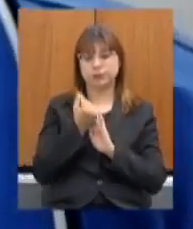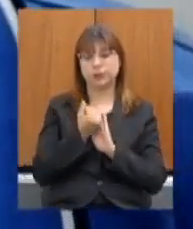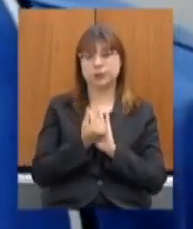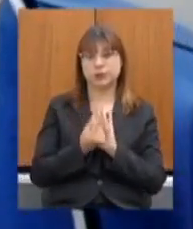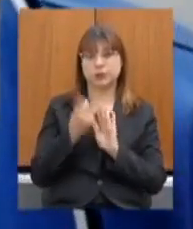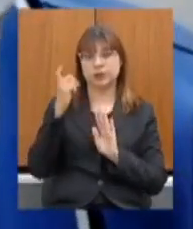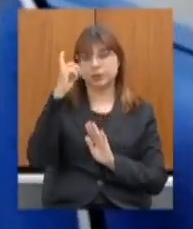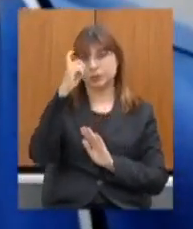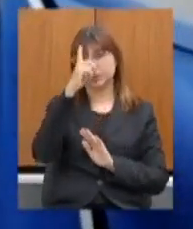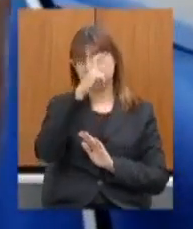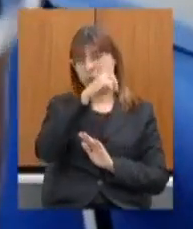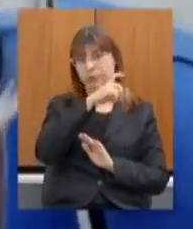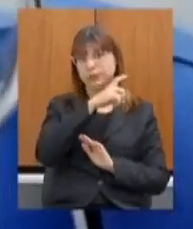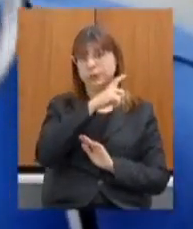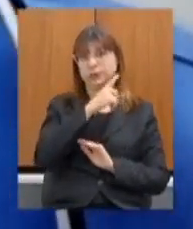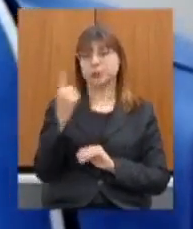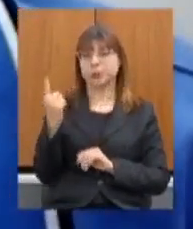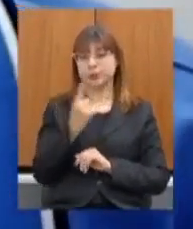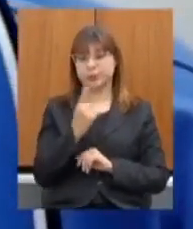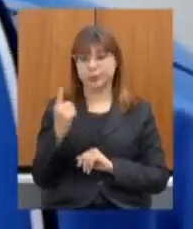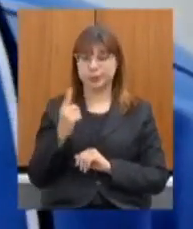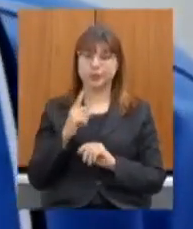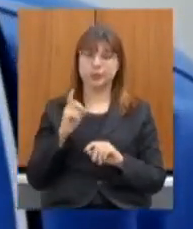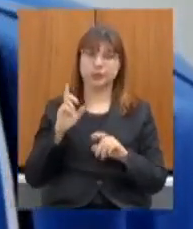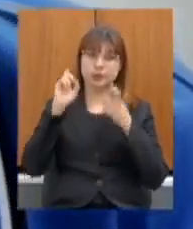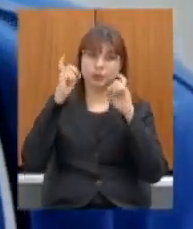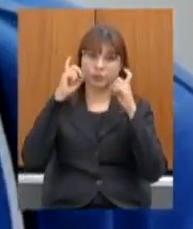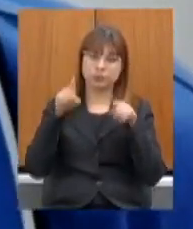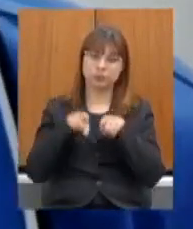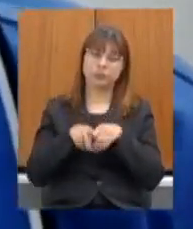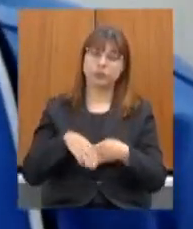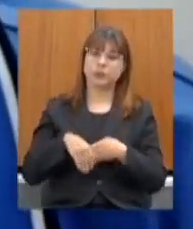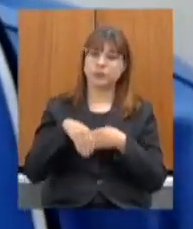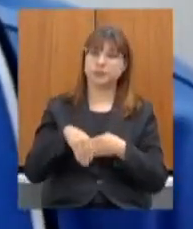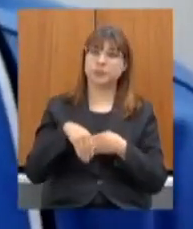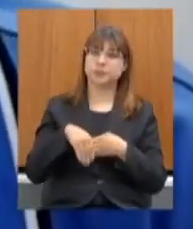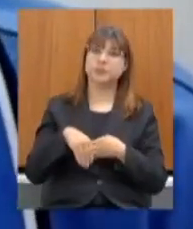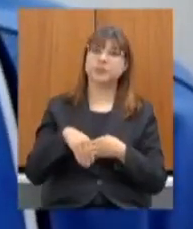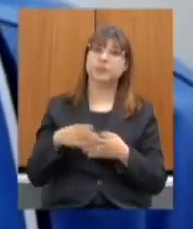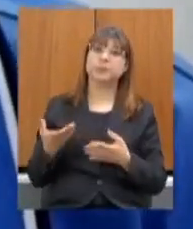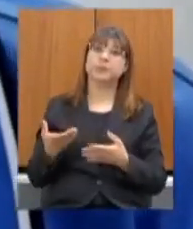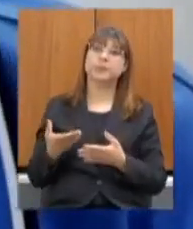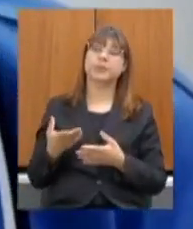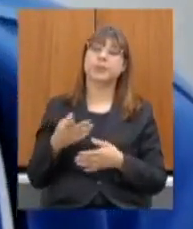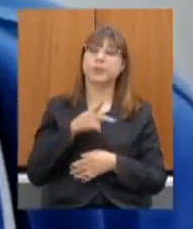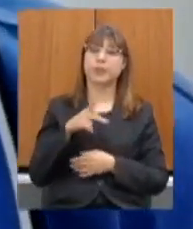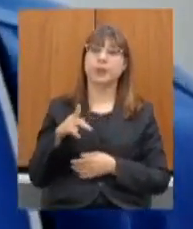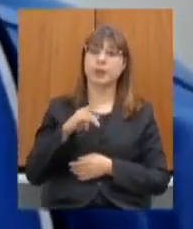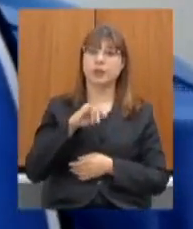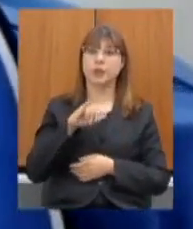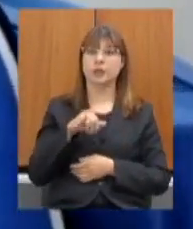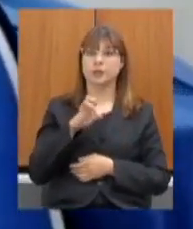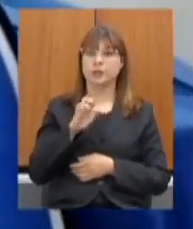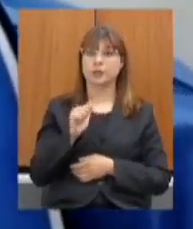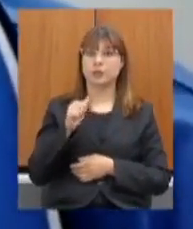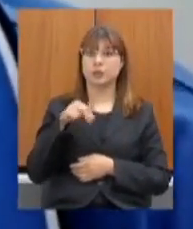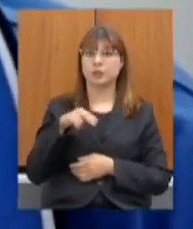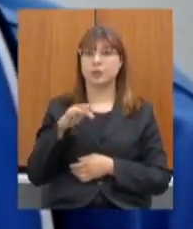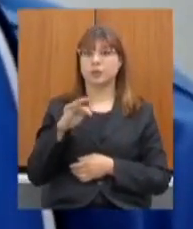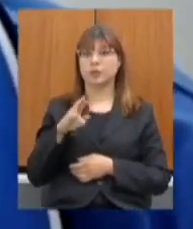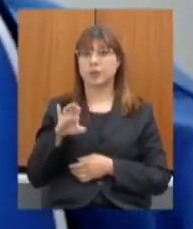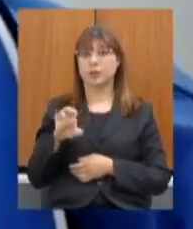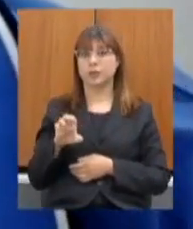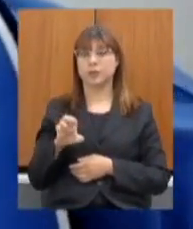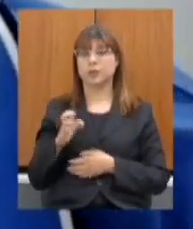ficar em torno do tempo da reunião. Saudar o nosso presidente, Jean Freire, que aqueceu o meu pedido para me